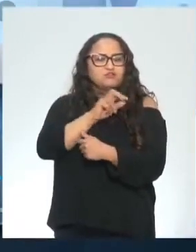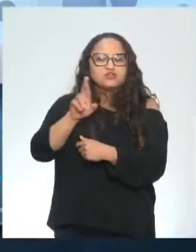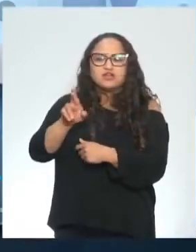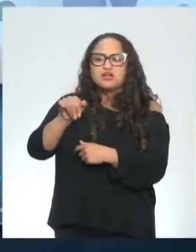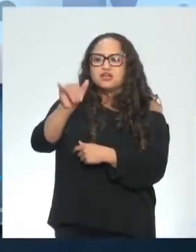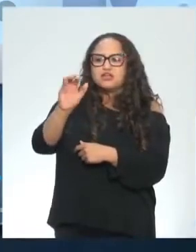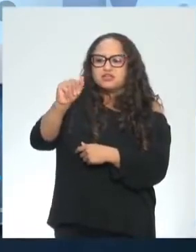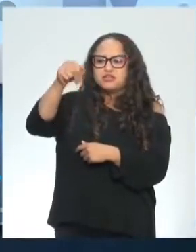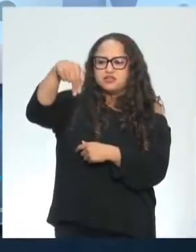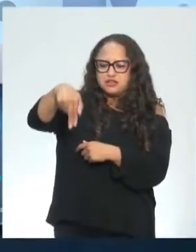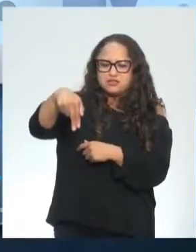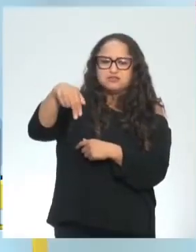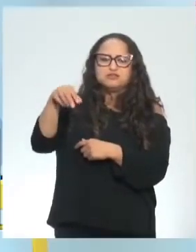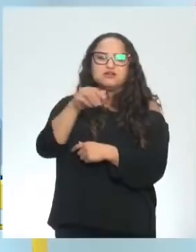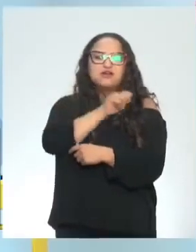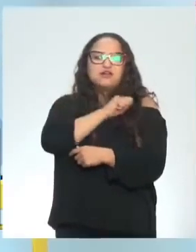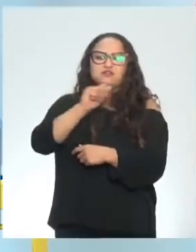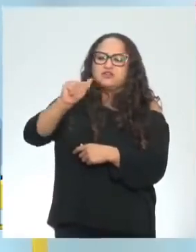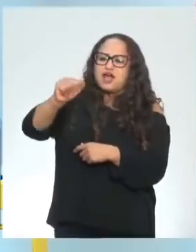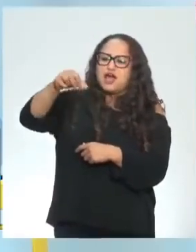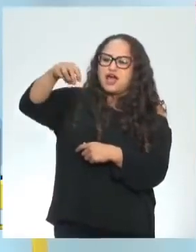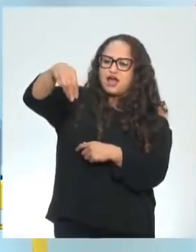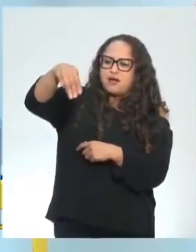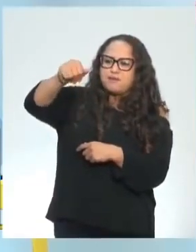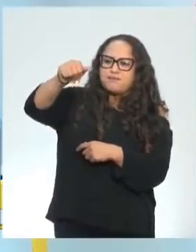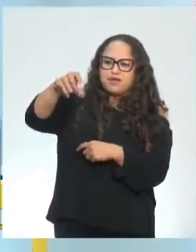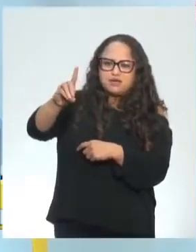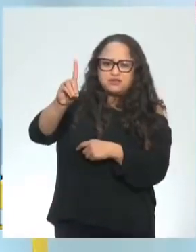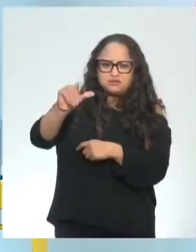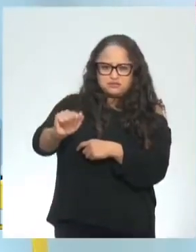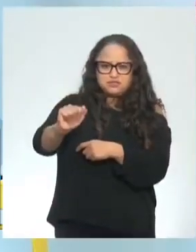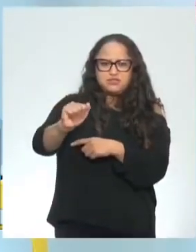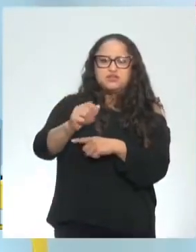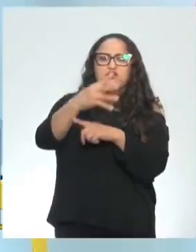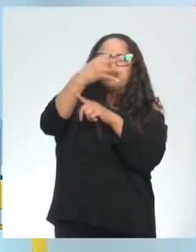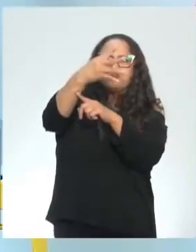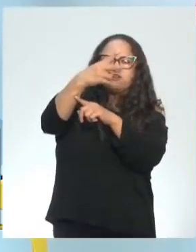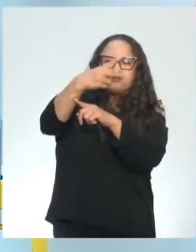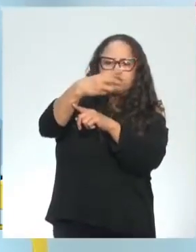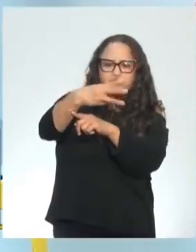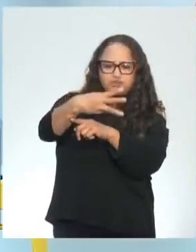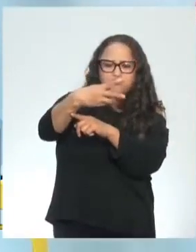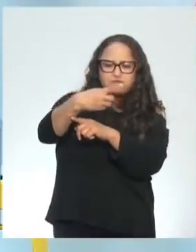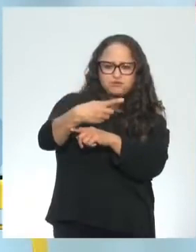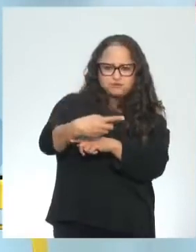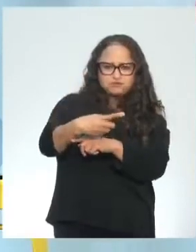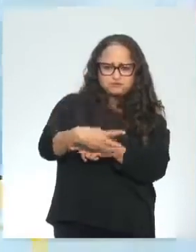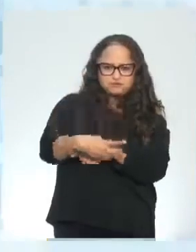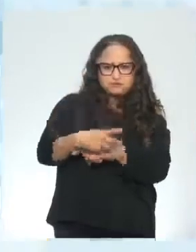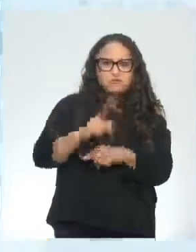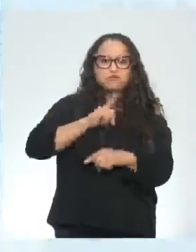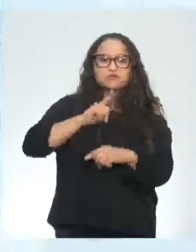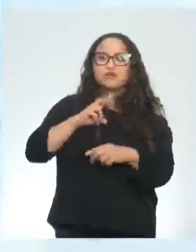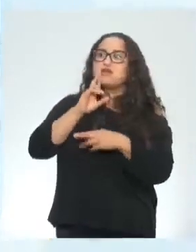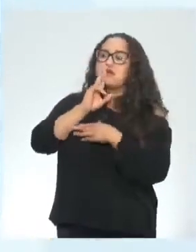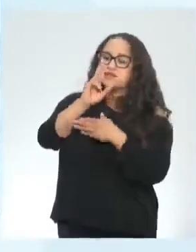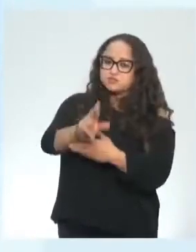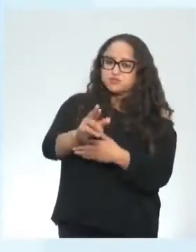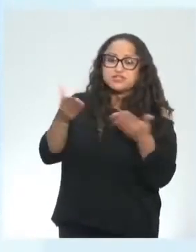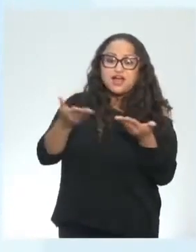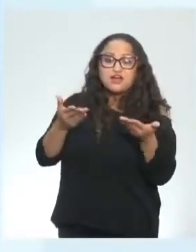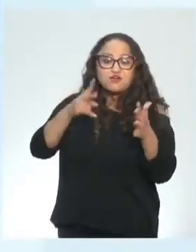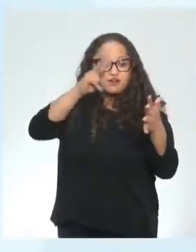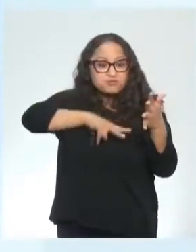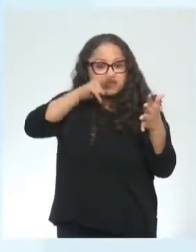Rian Amanda forte One free dando essa mesma sequência possa gato ele tá na tela para vocês a resposta e